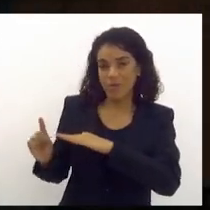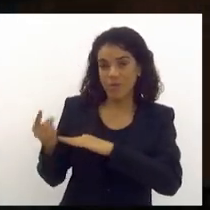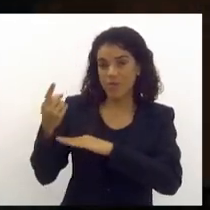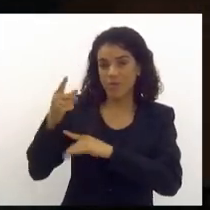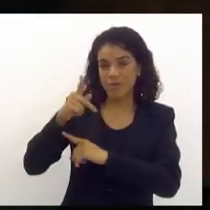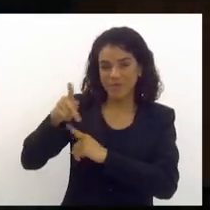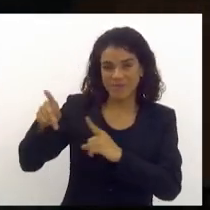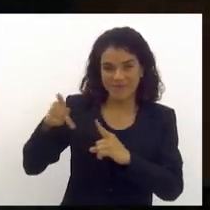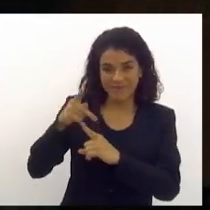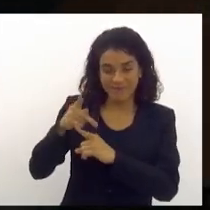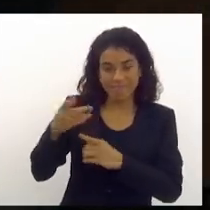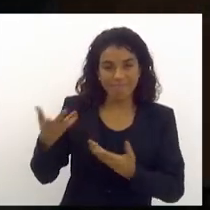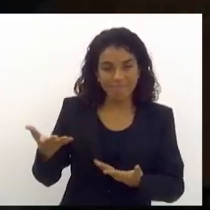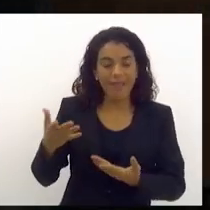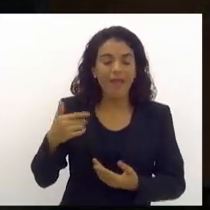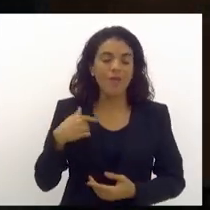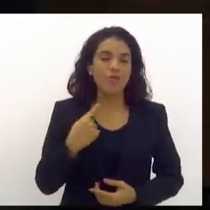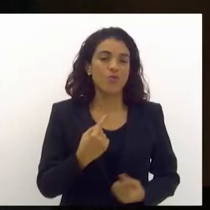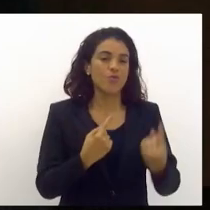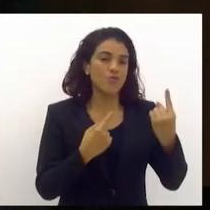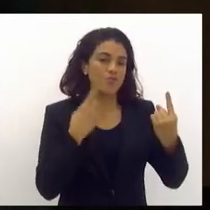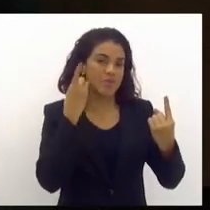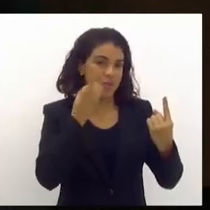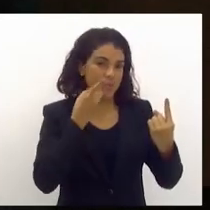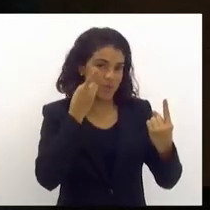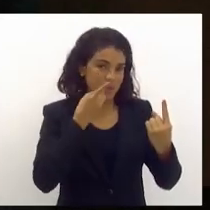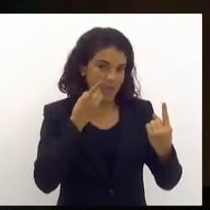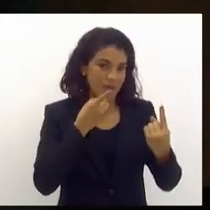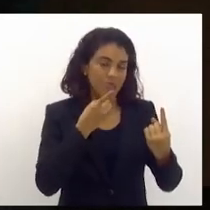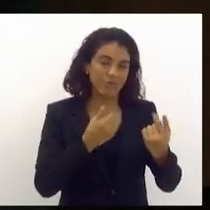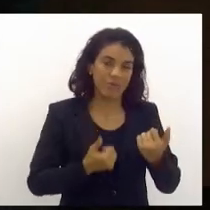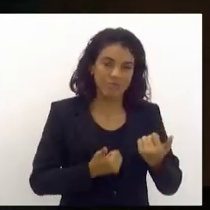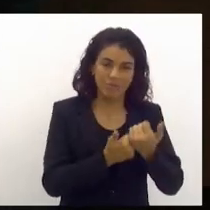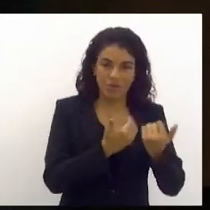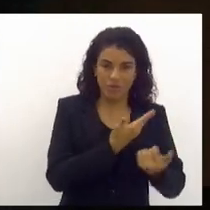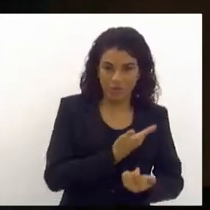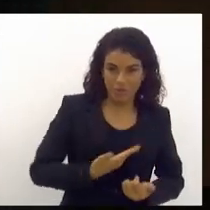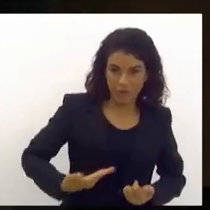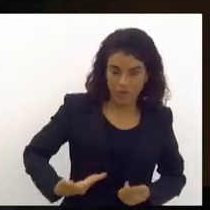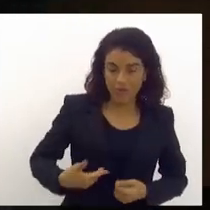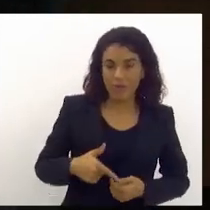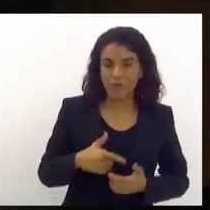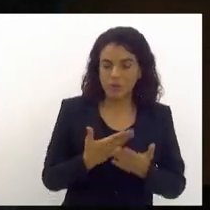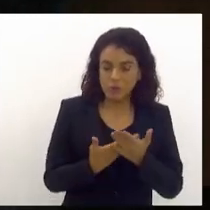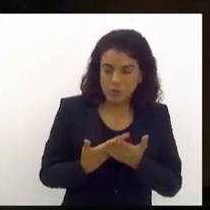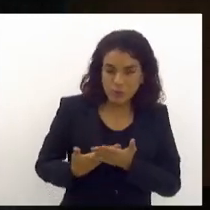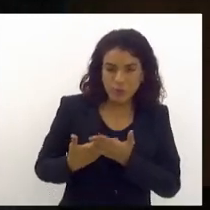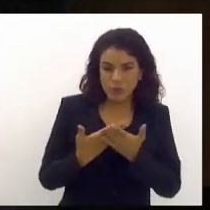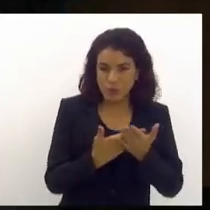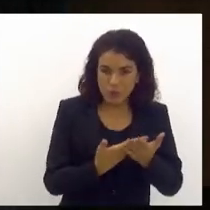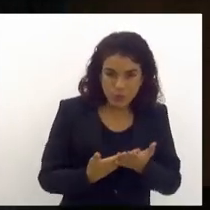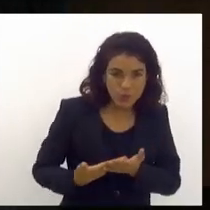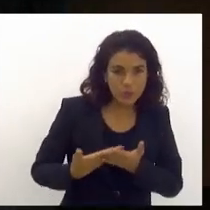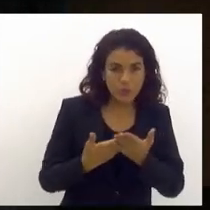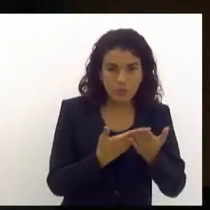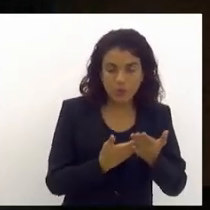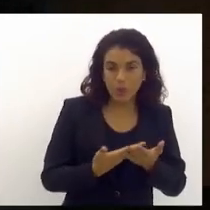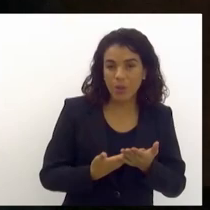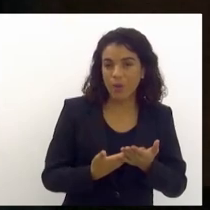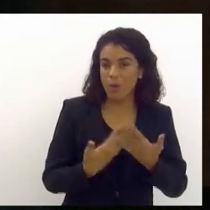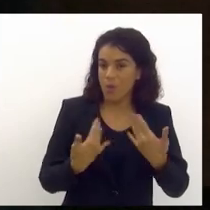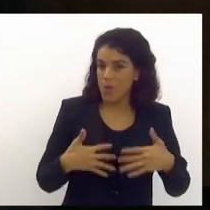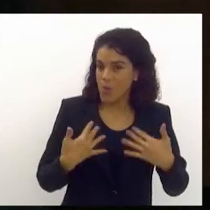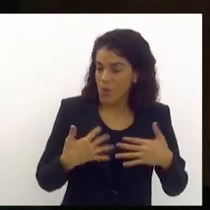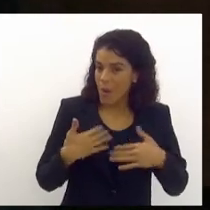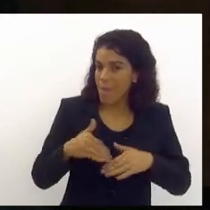Previdência. Aí um deputado da base, que estudou muito, para